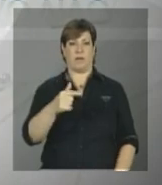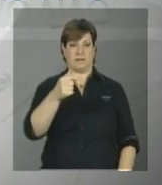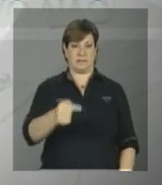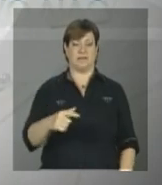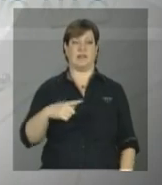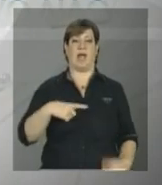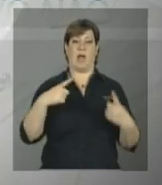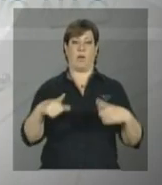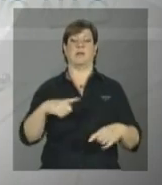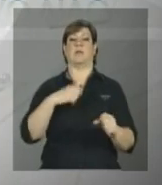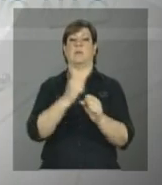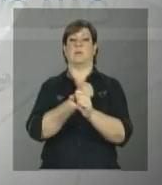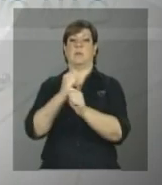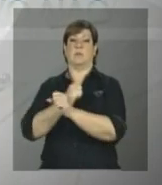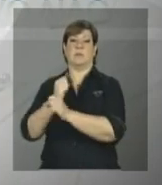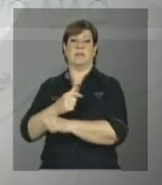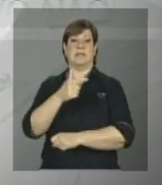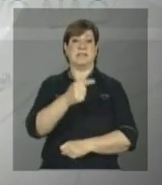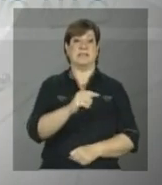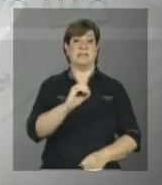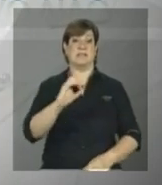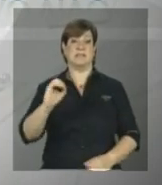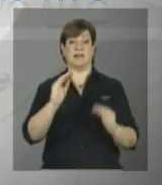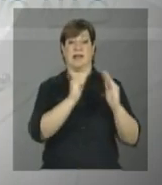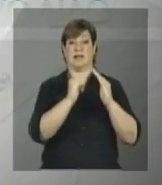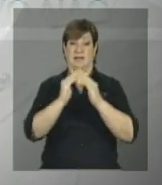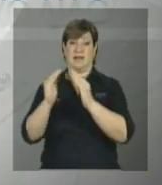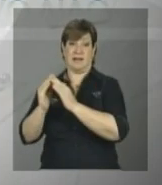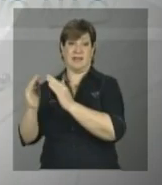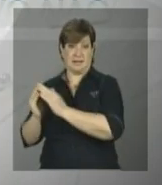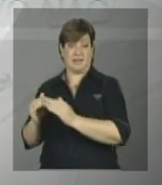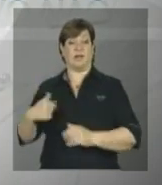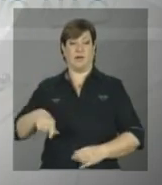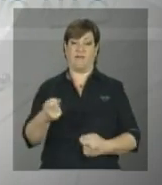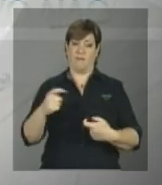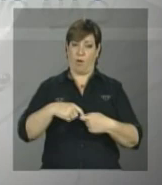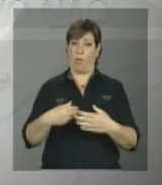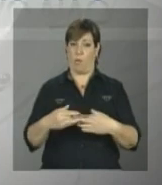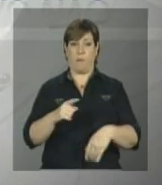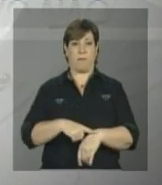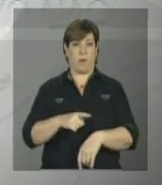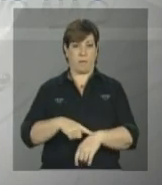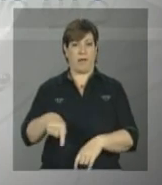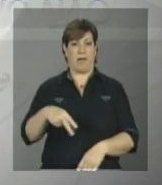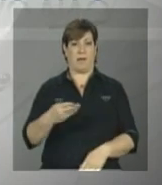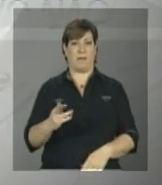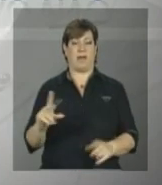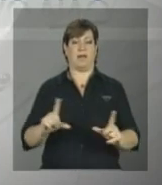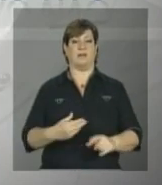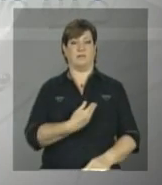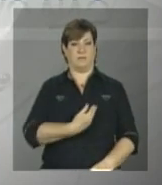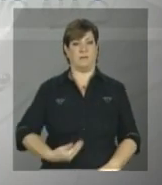são construídas 700 unidades habitacionais. Nós voltamos a qualquer momento